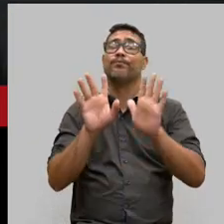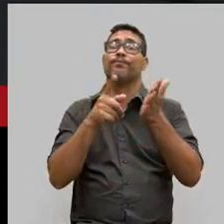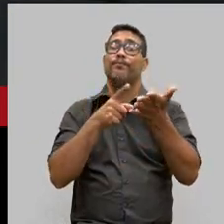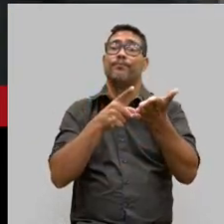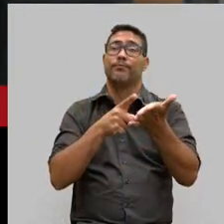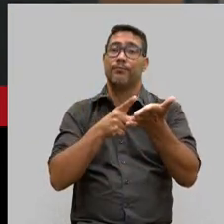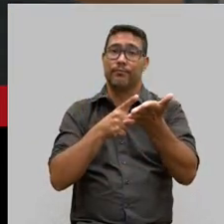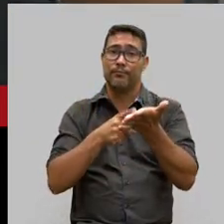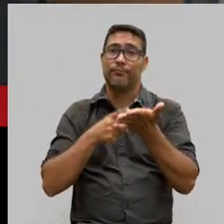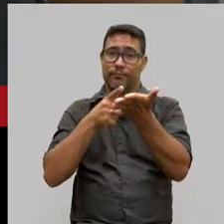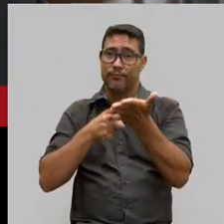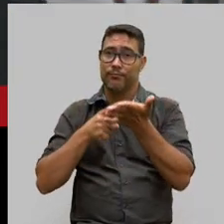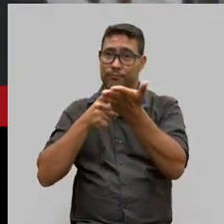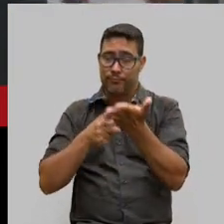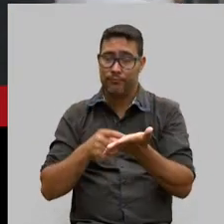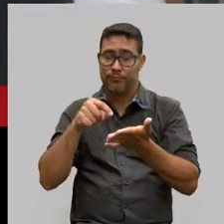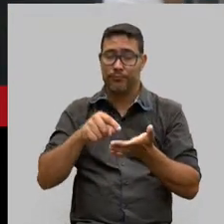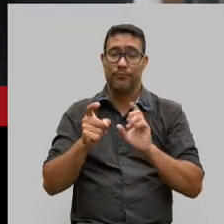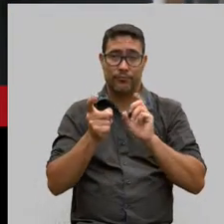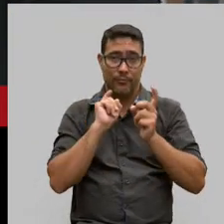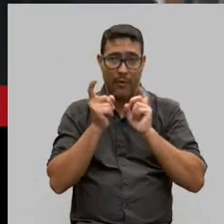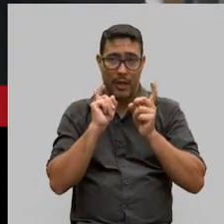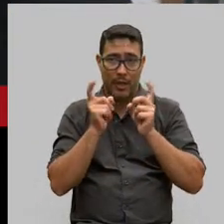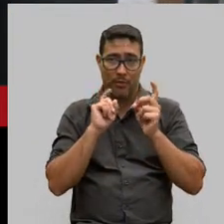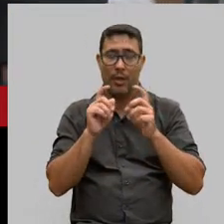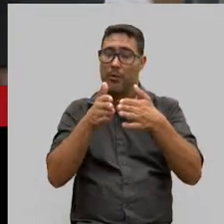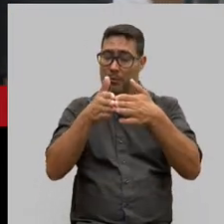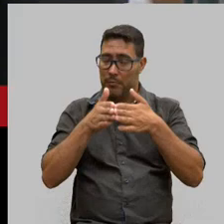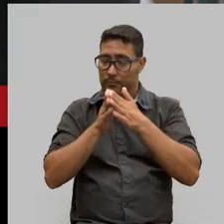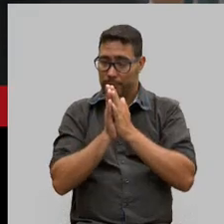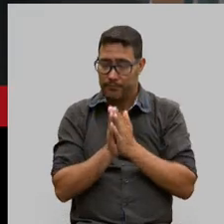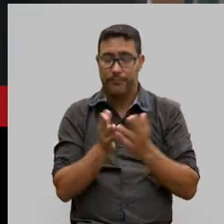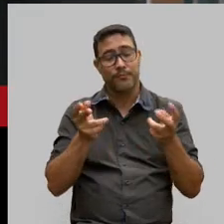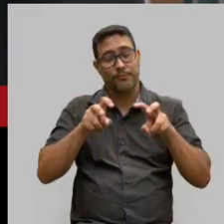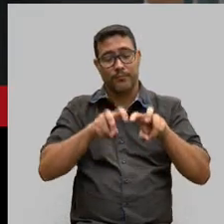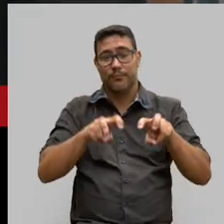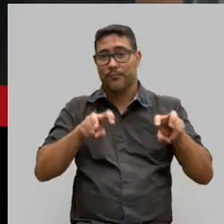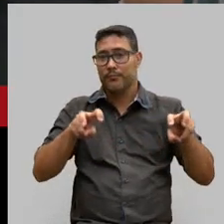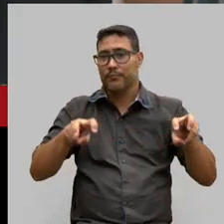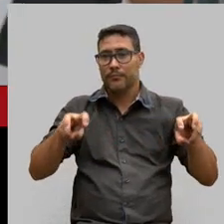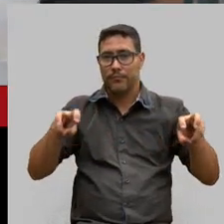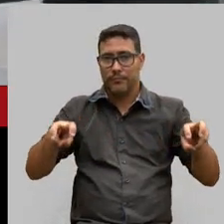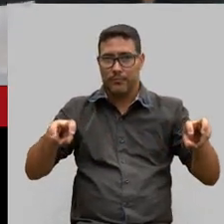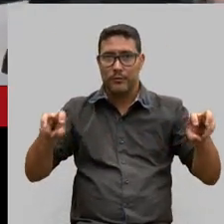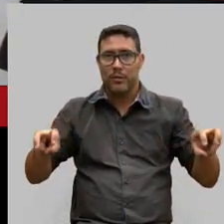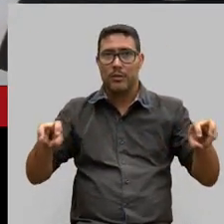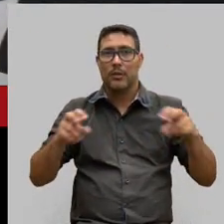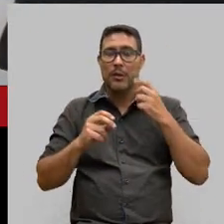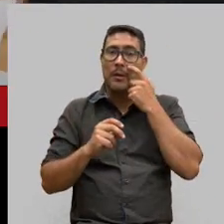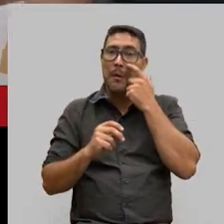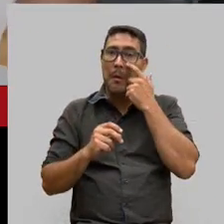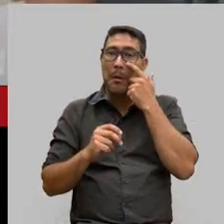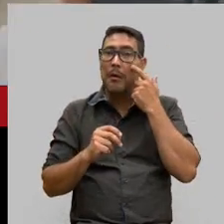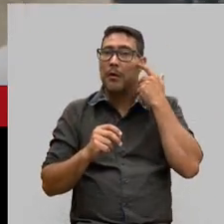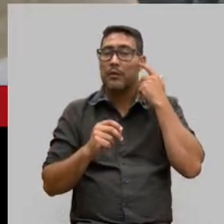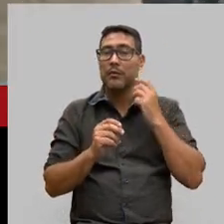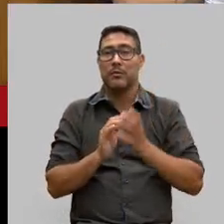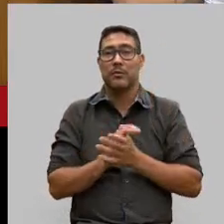para a reunião convida a tomar assento à mesa os seguintes convidados